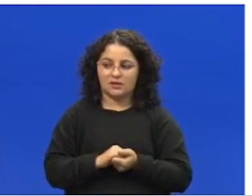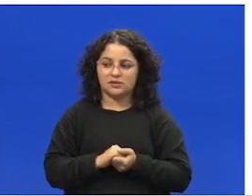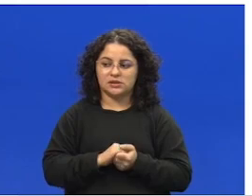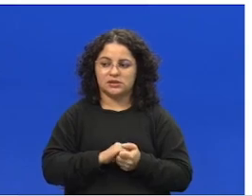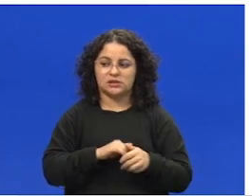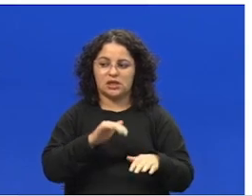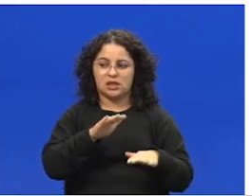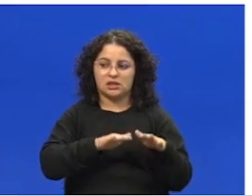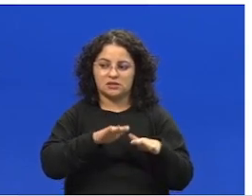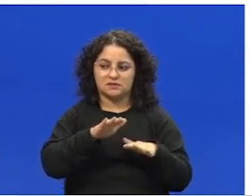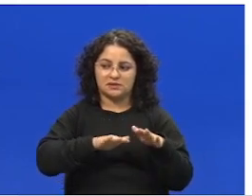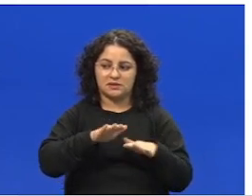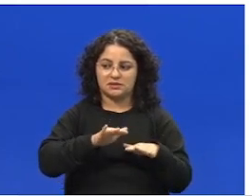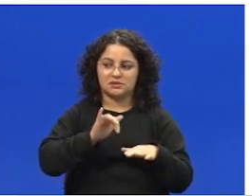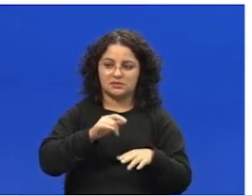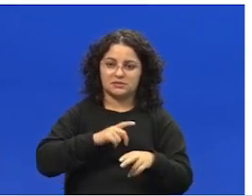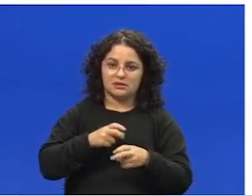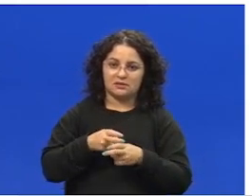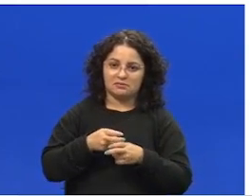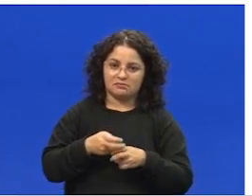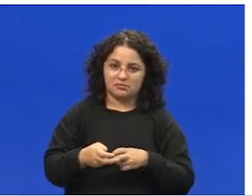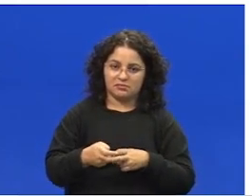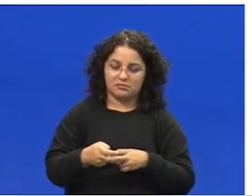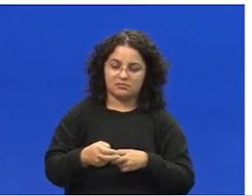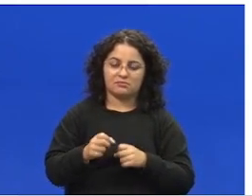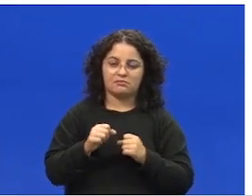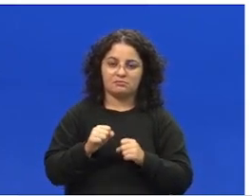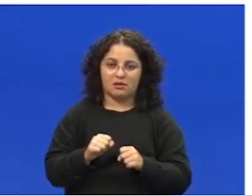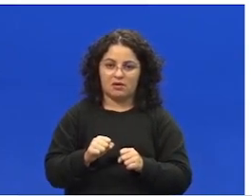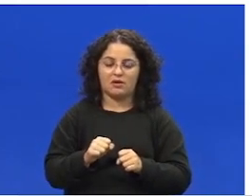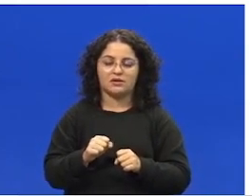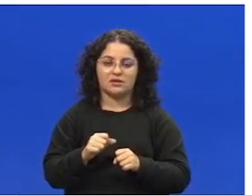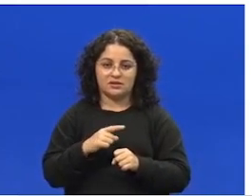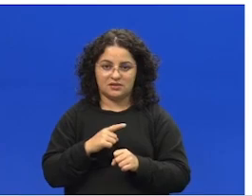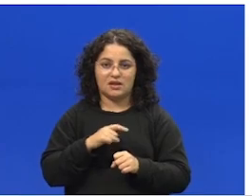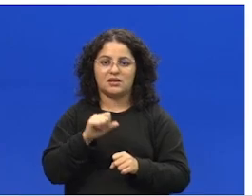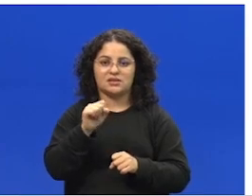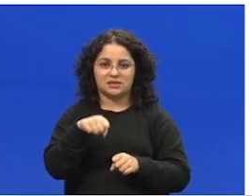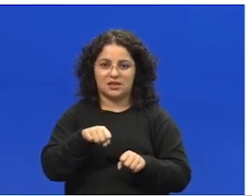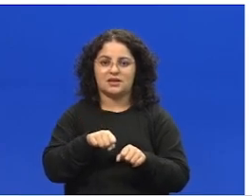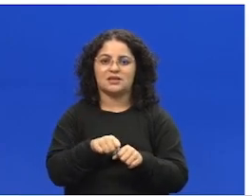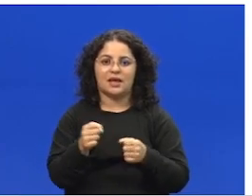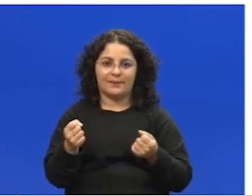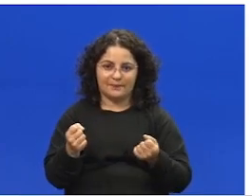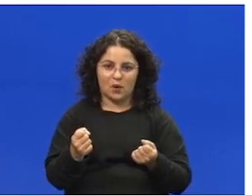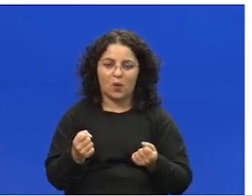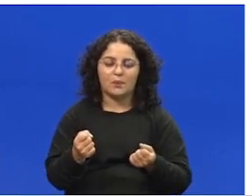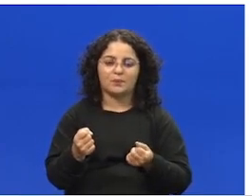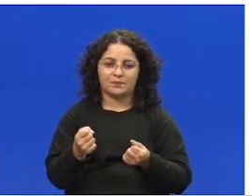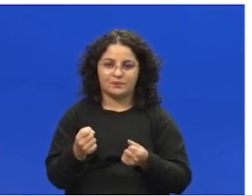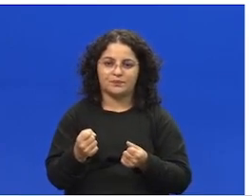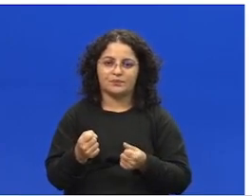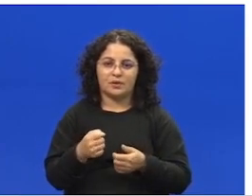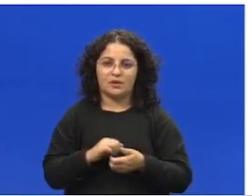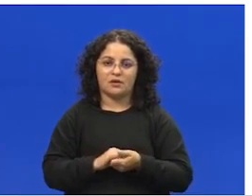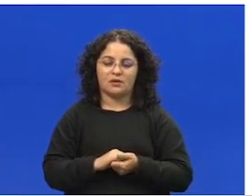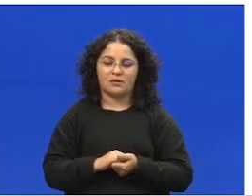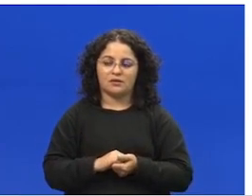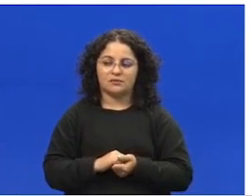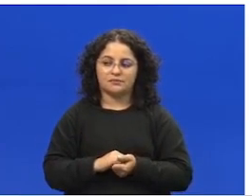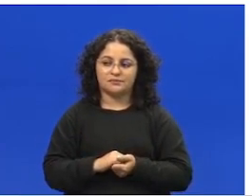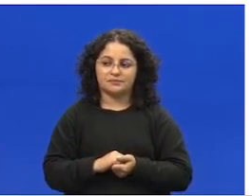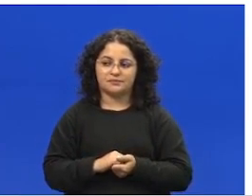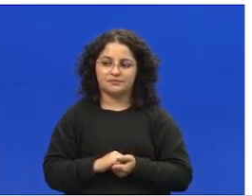muitas vezes, quando eu tenho um escorregamento, eu posso ter tido, sim, uma fratura anterior.